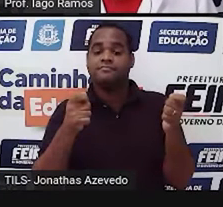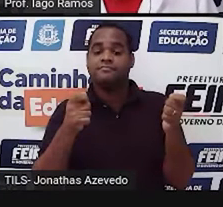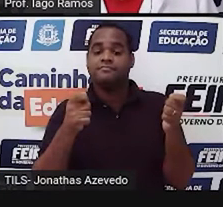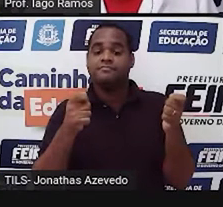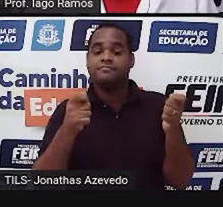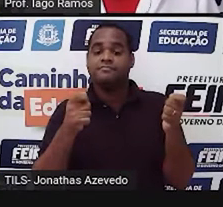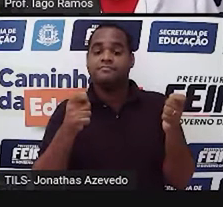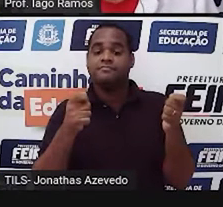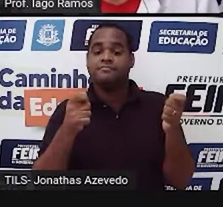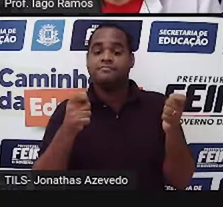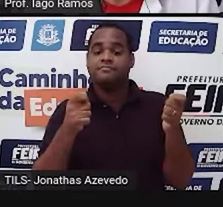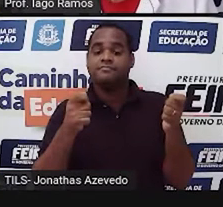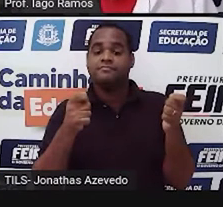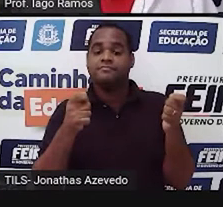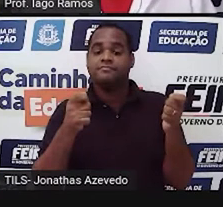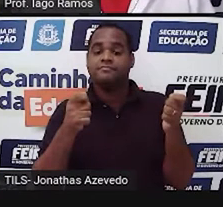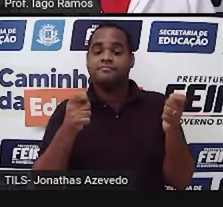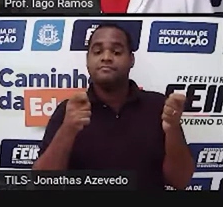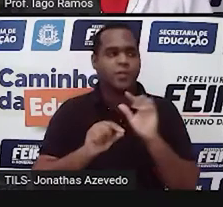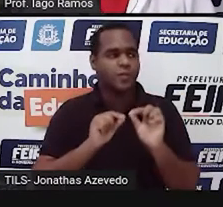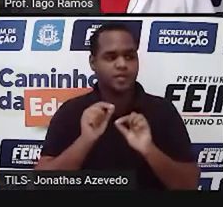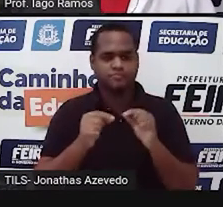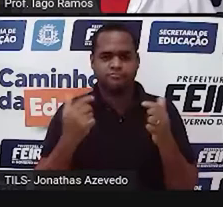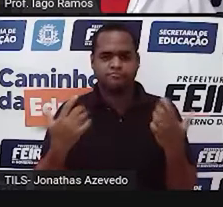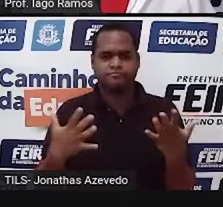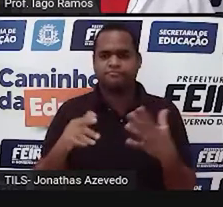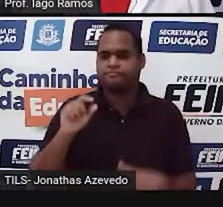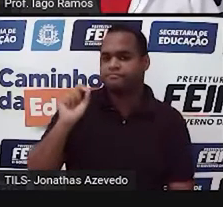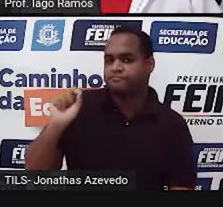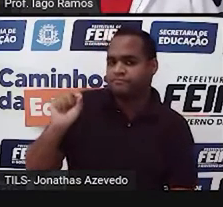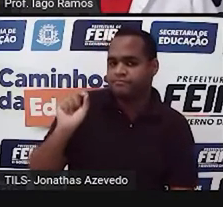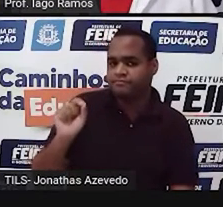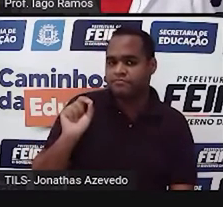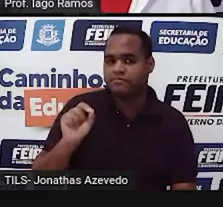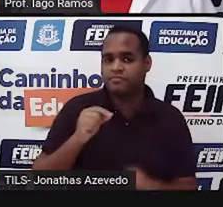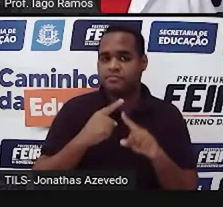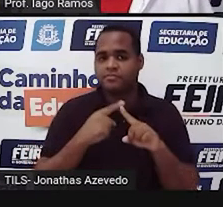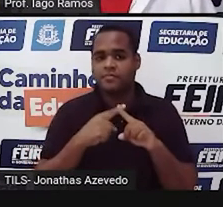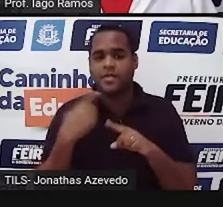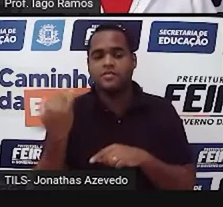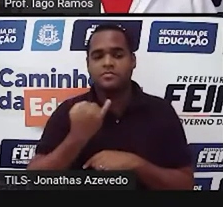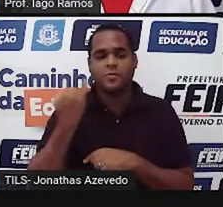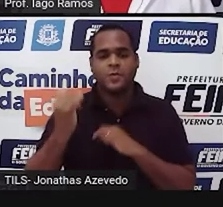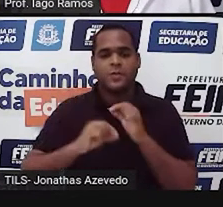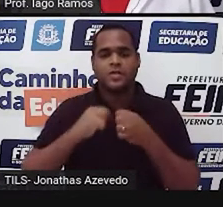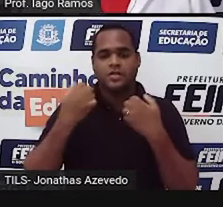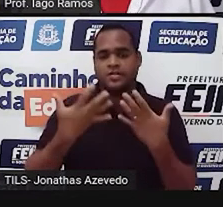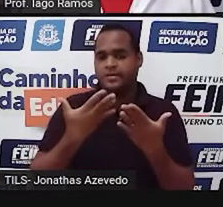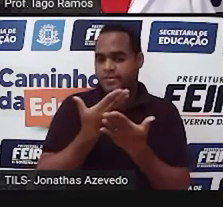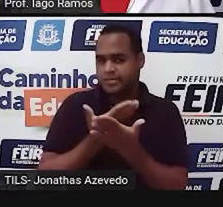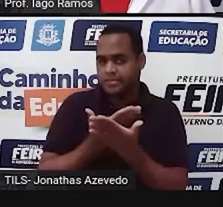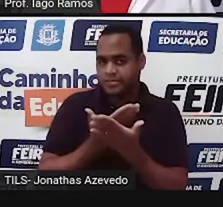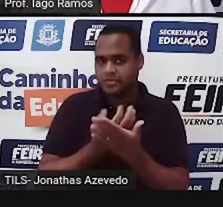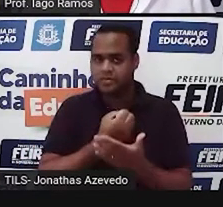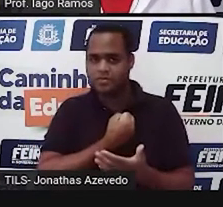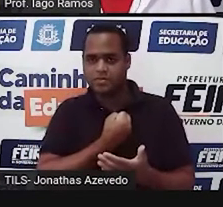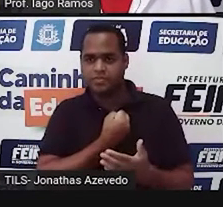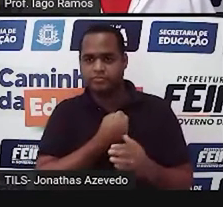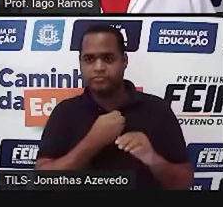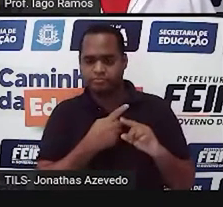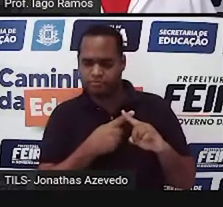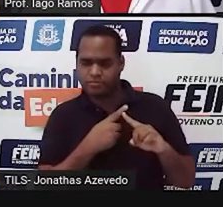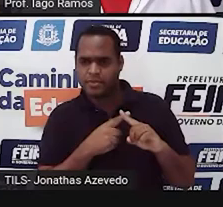né Qual é a pergunta o que que é né é importante estudar os números